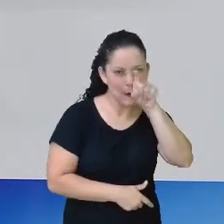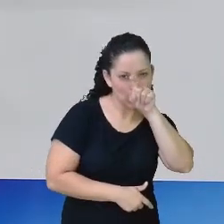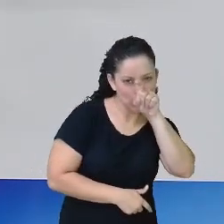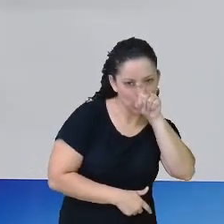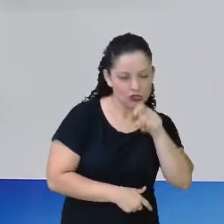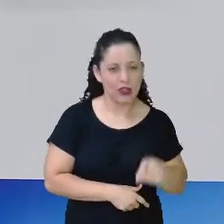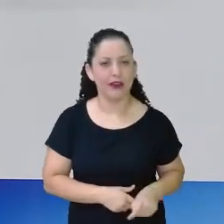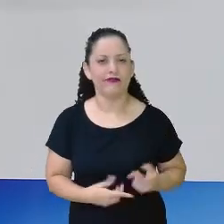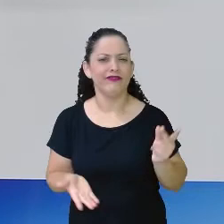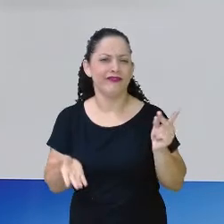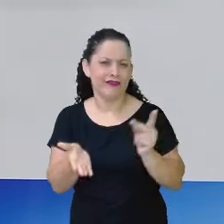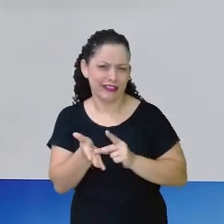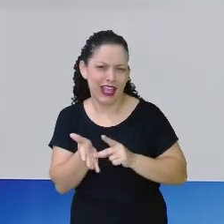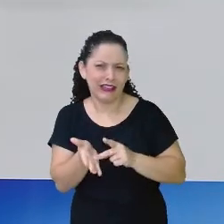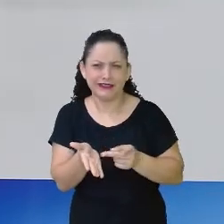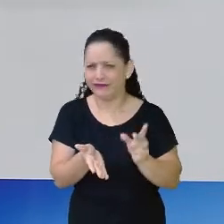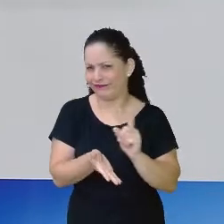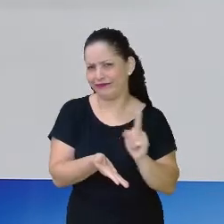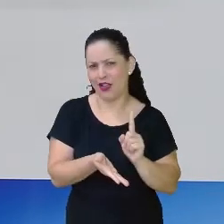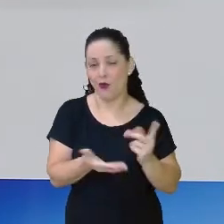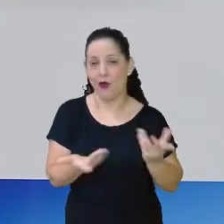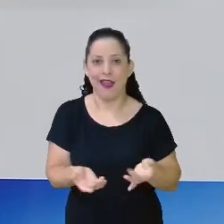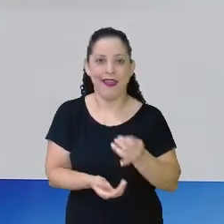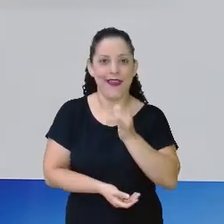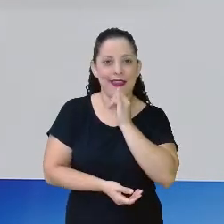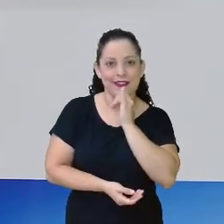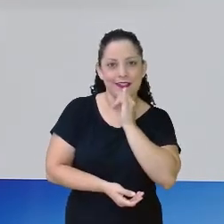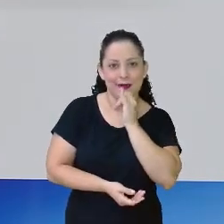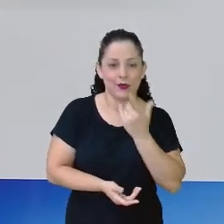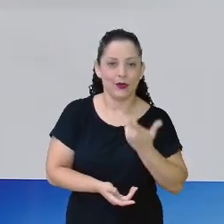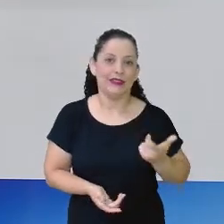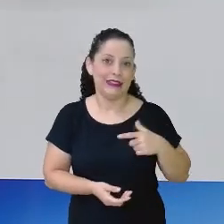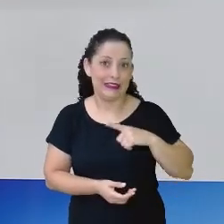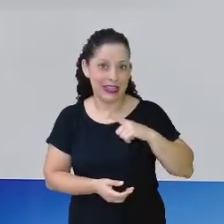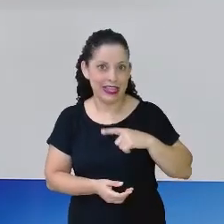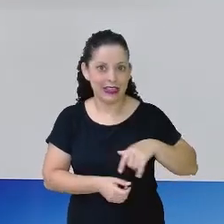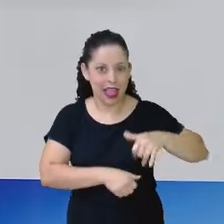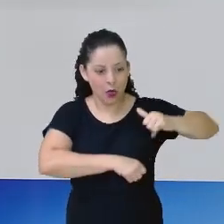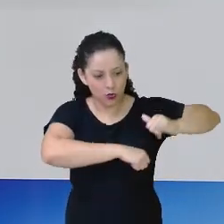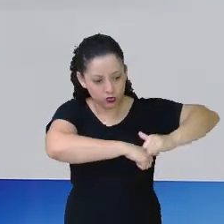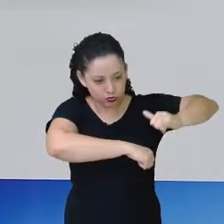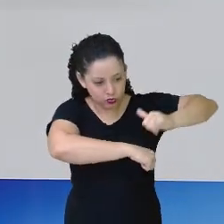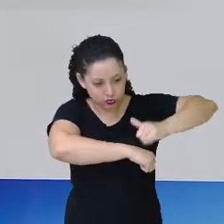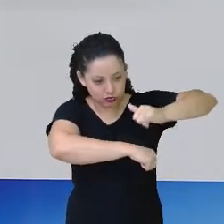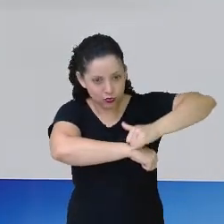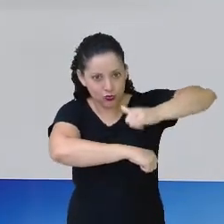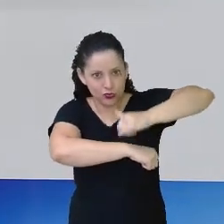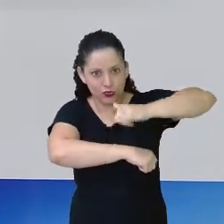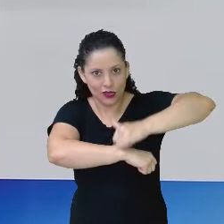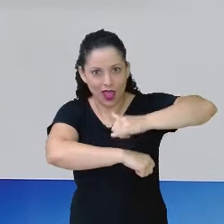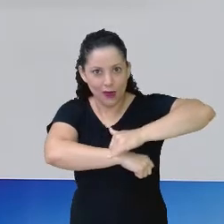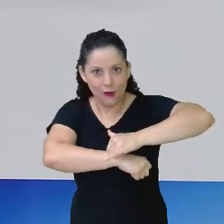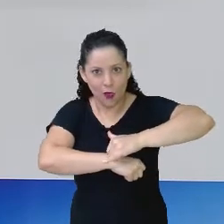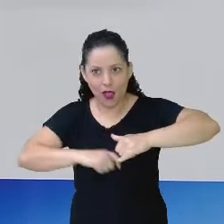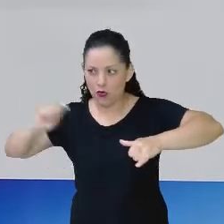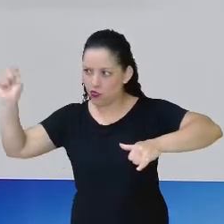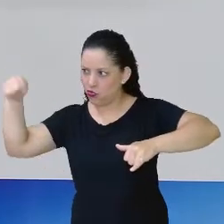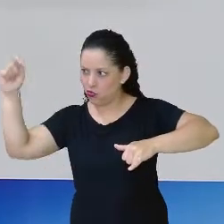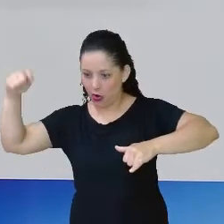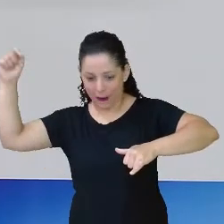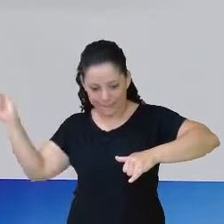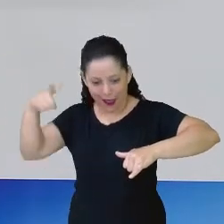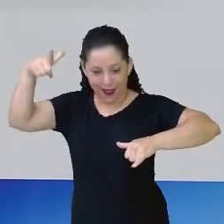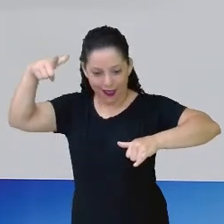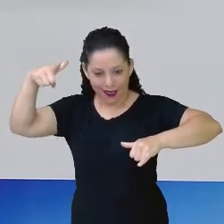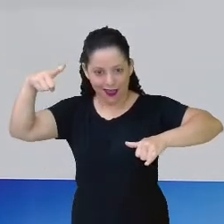nem imagina. Você não vai pegar um sapo no meio da rua, a fadinha vai aparecer e vai virar um príncipe. Não é assim que a banda toca. Mas mesmo